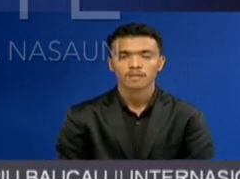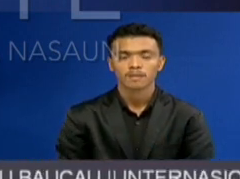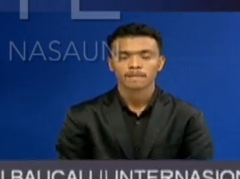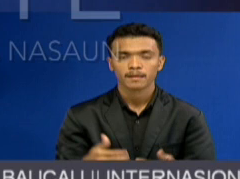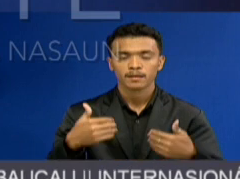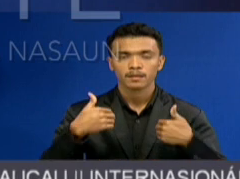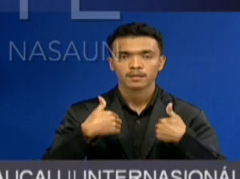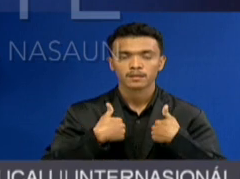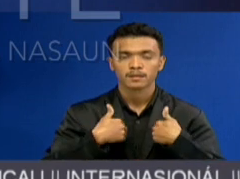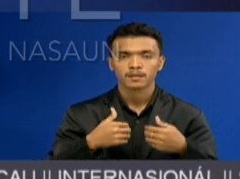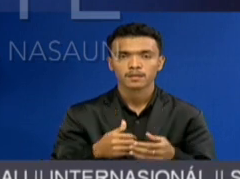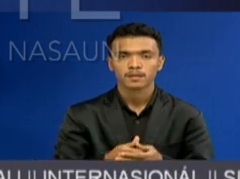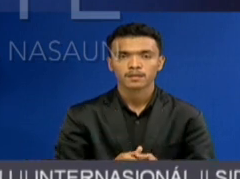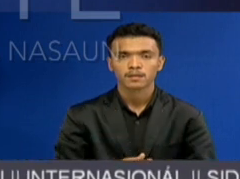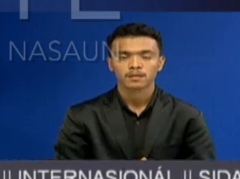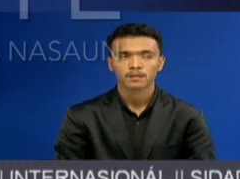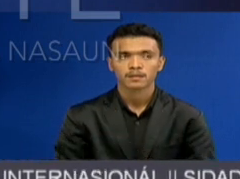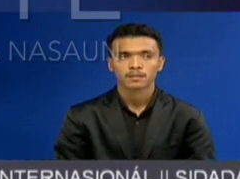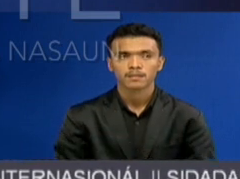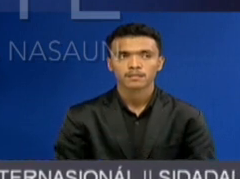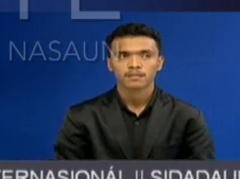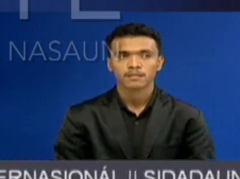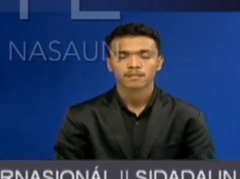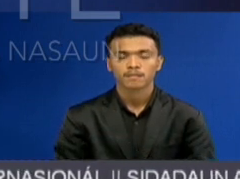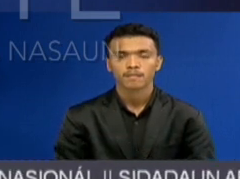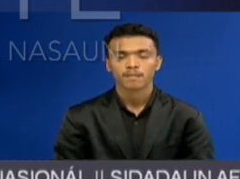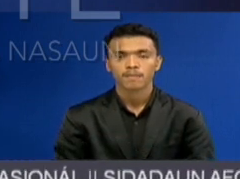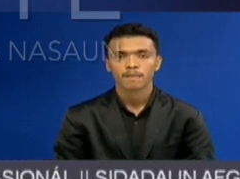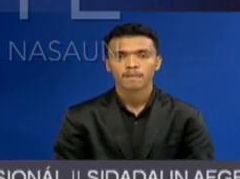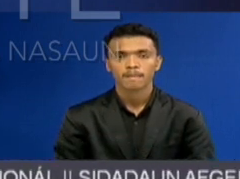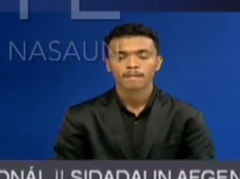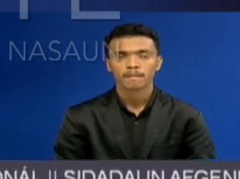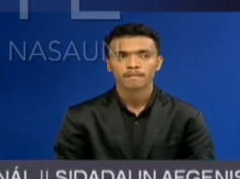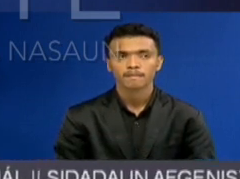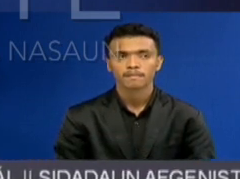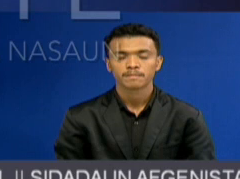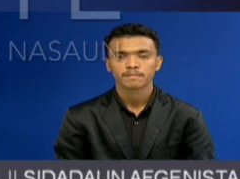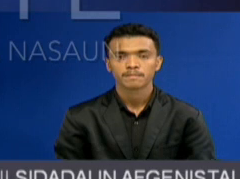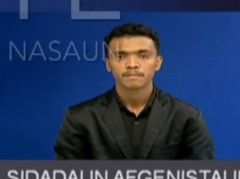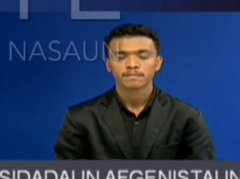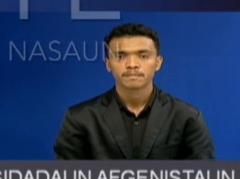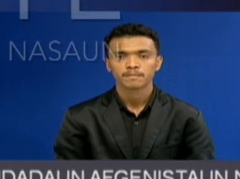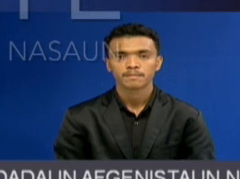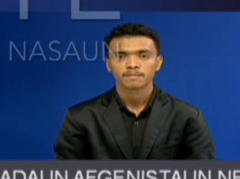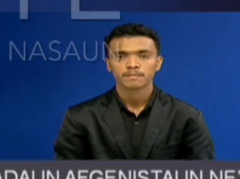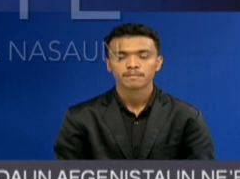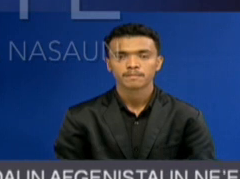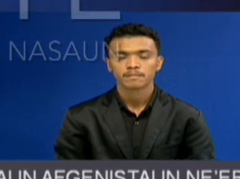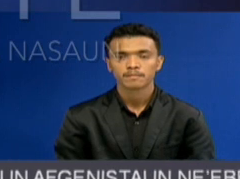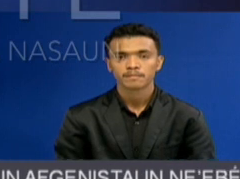iha conhecimento balu nebe mak atu preenche requisitos ruma o insa sira atu bele ba competi ha